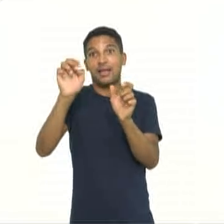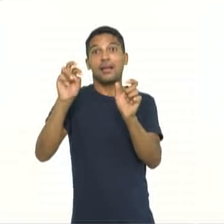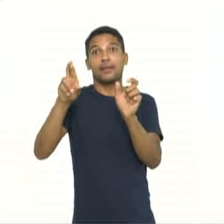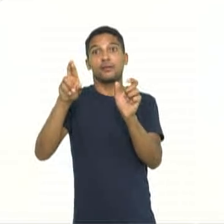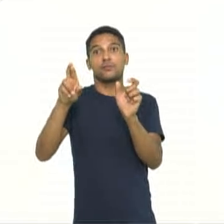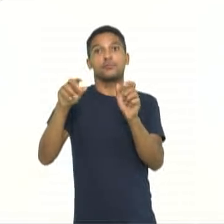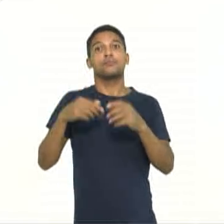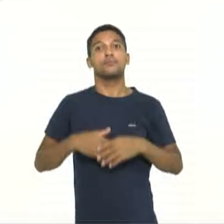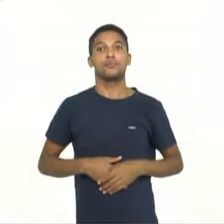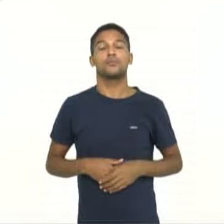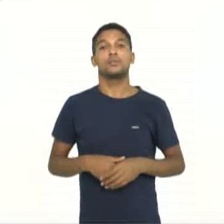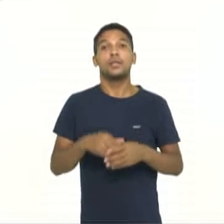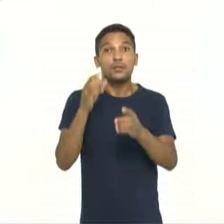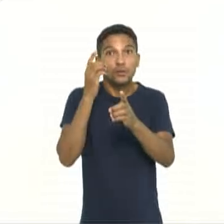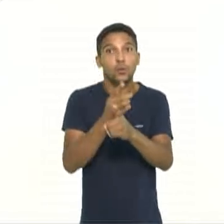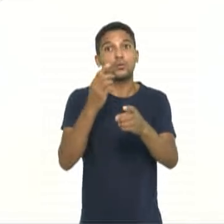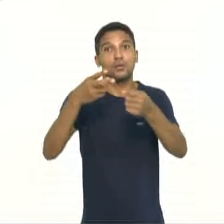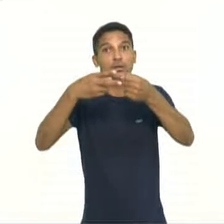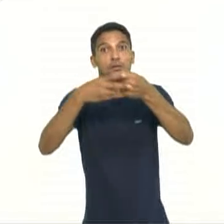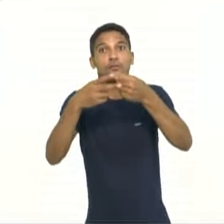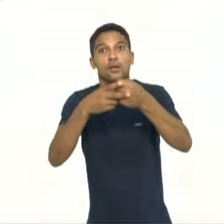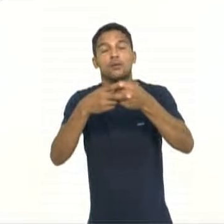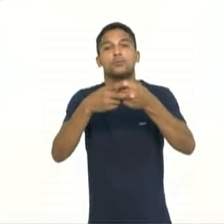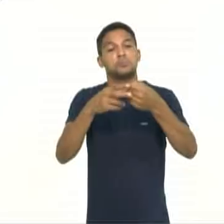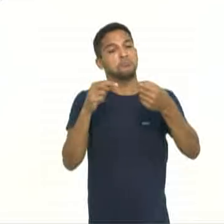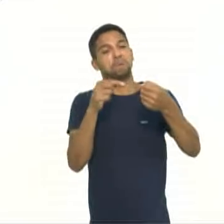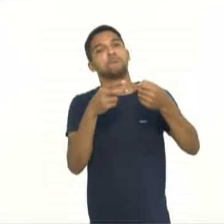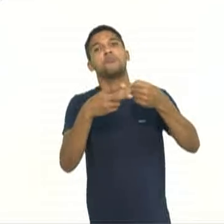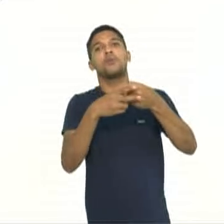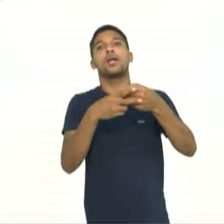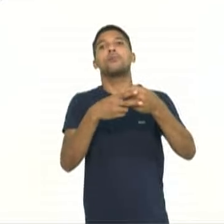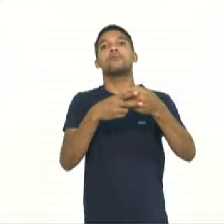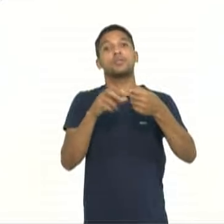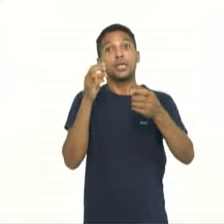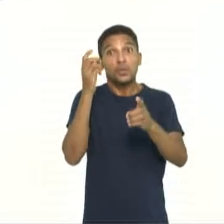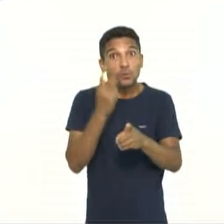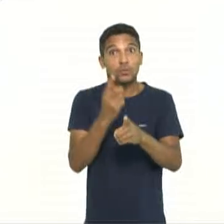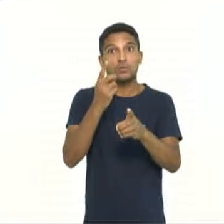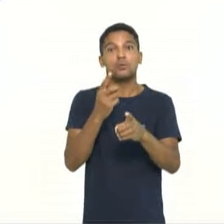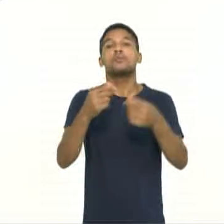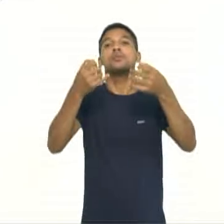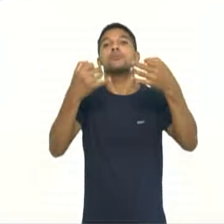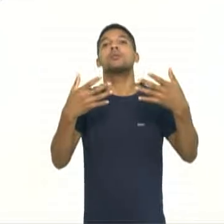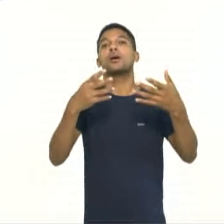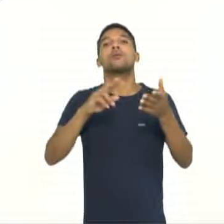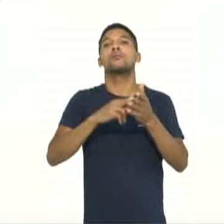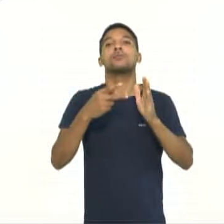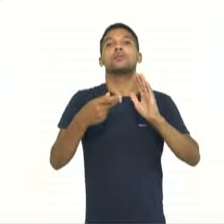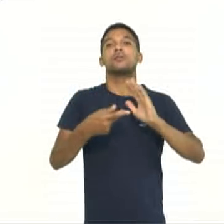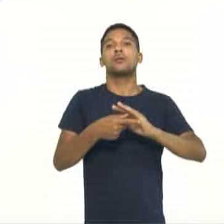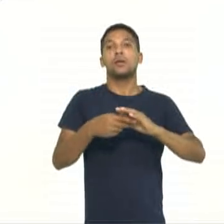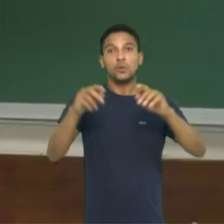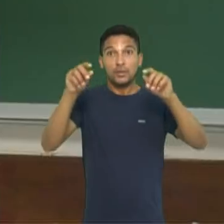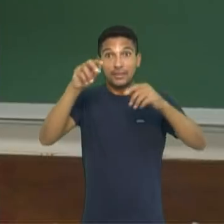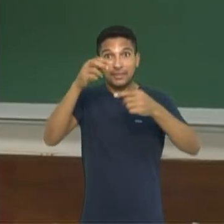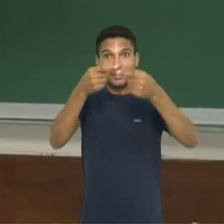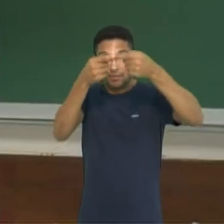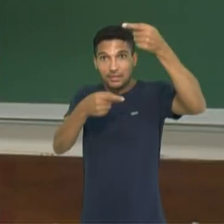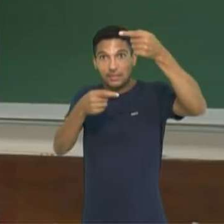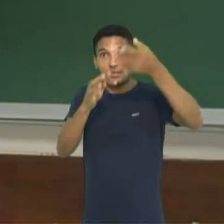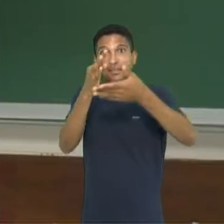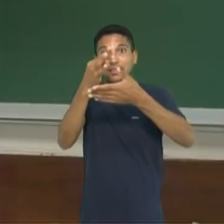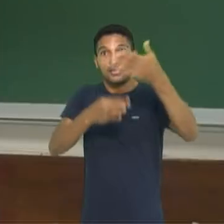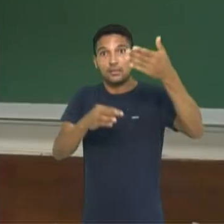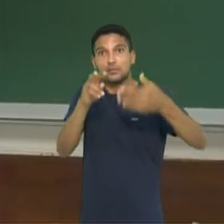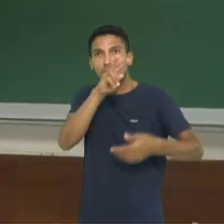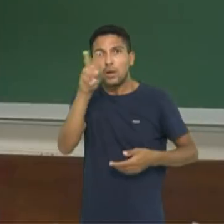prevê. E qual é a importância dessa locução verbal para o sentido pretendido para o texto? Nossa, professora,